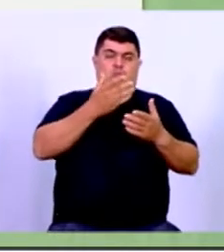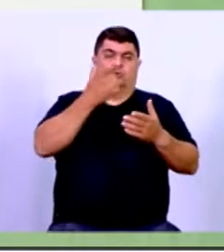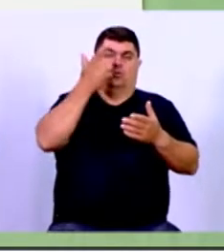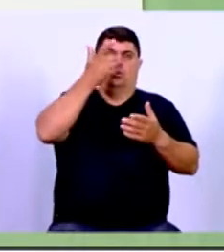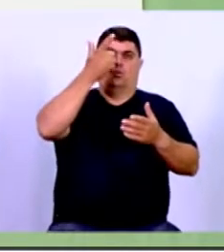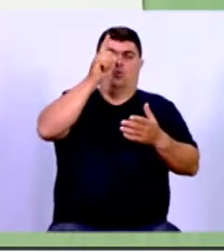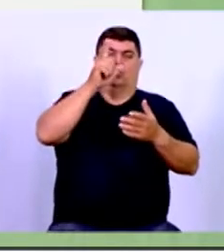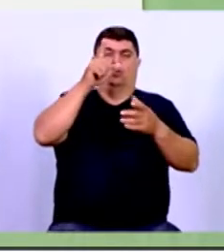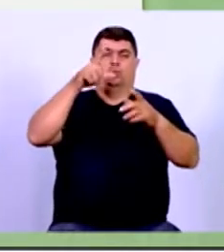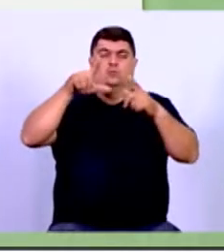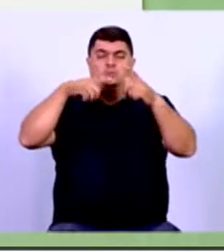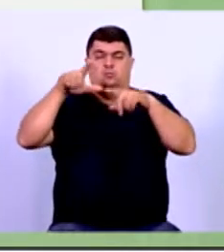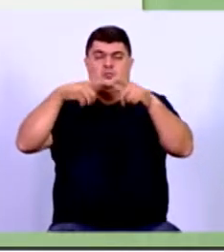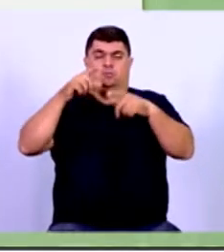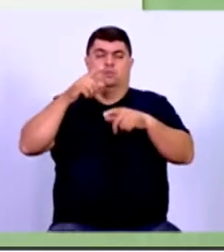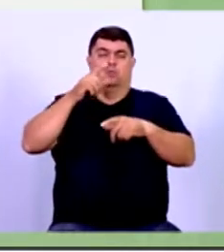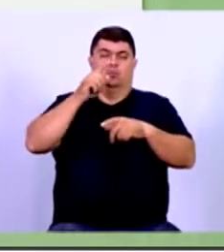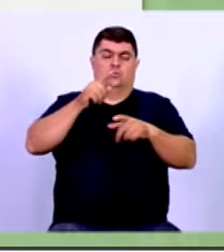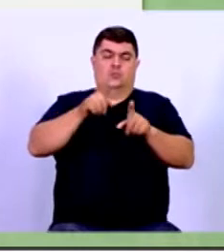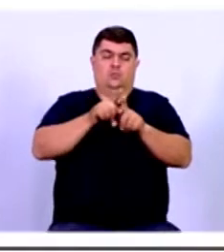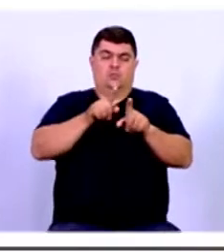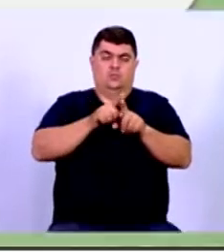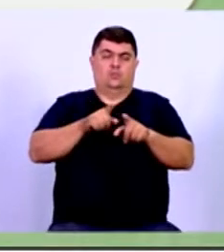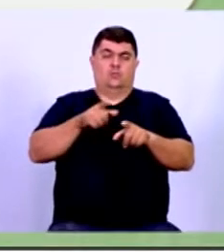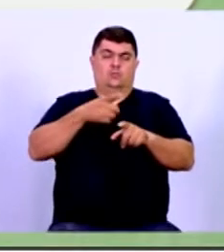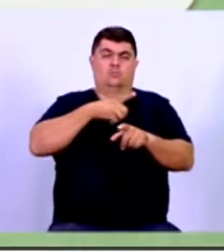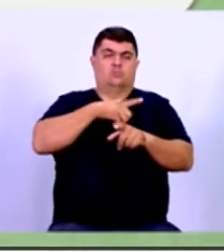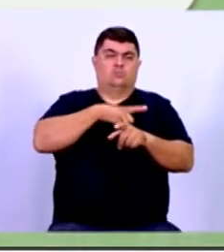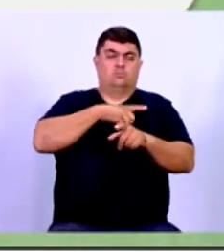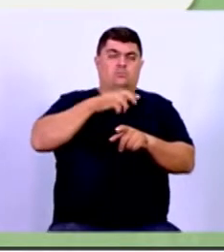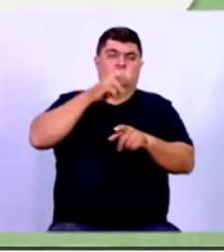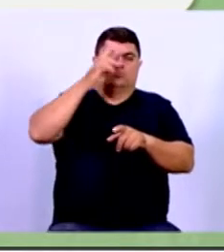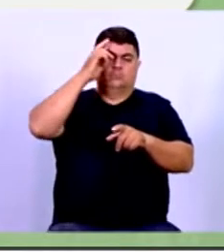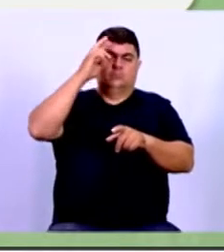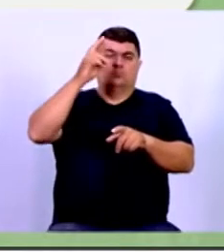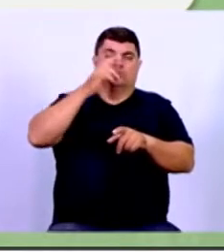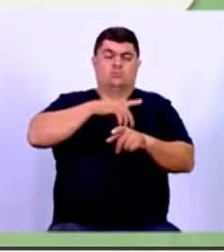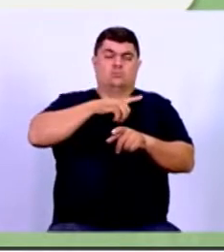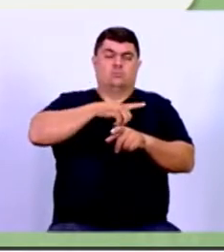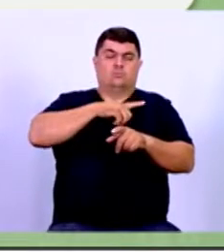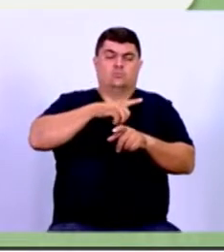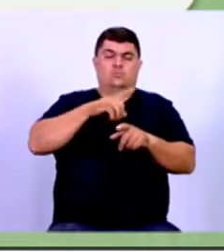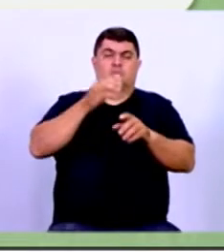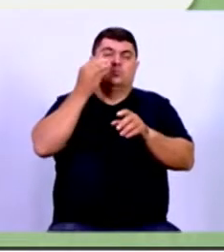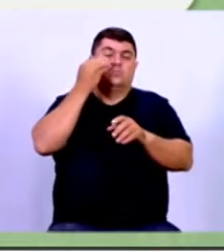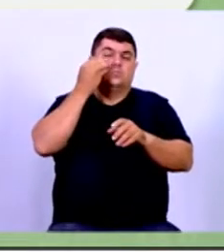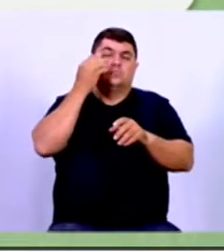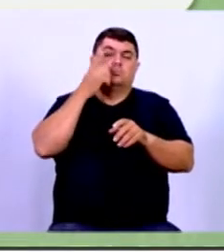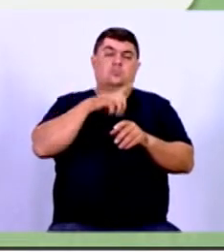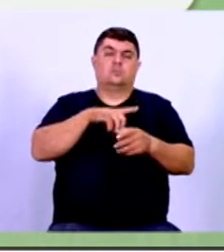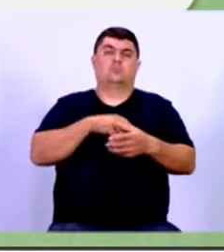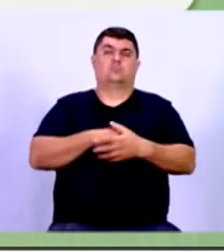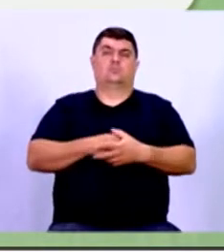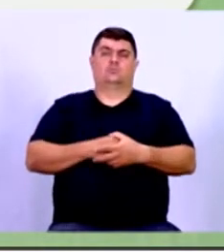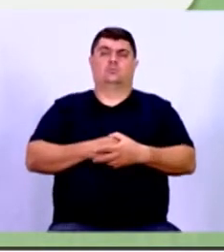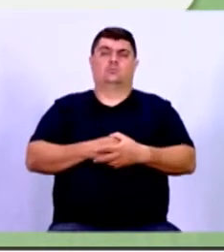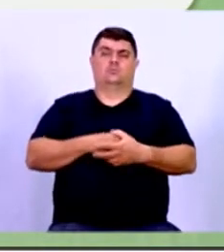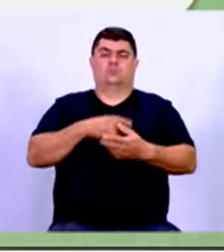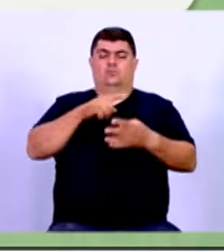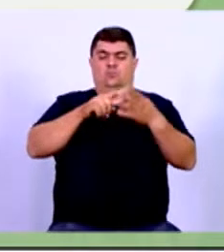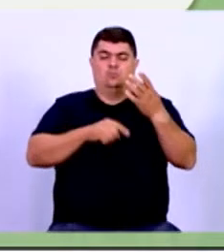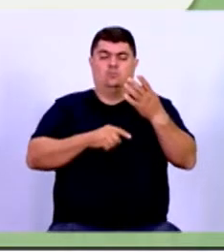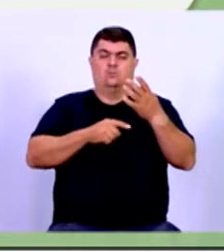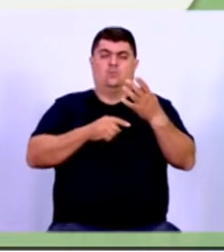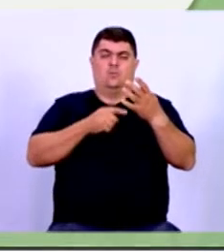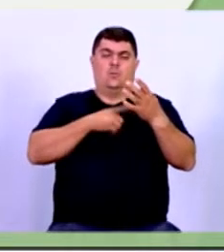obviamente, você, estudante, que é a parte principal do processo de realização do estágio. Então, são 4